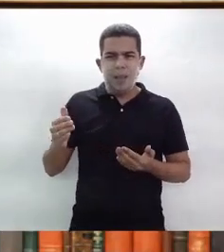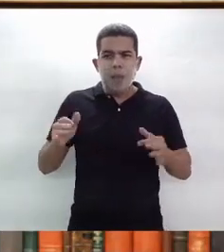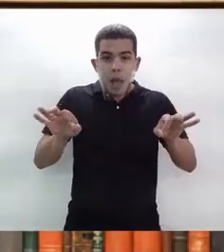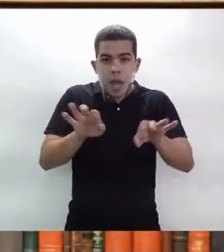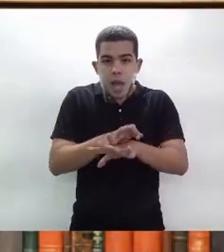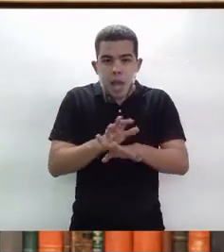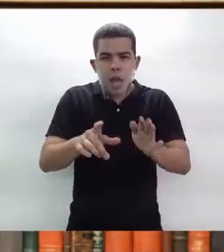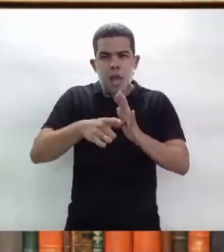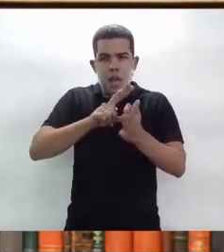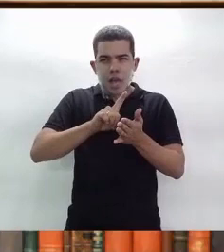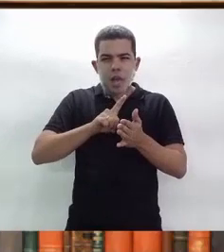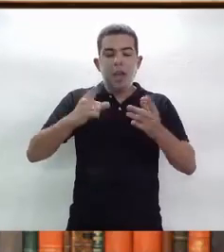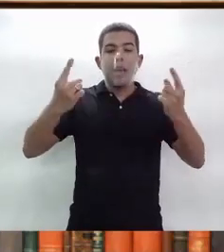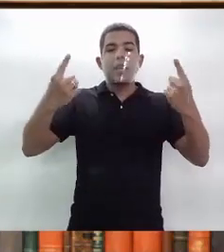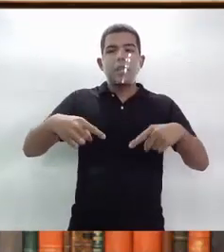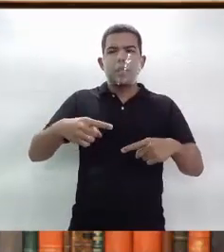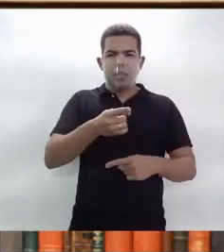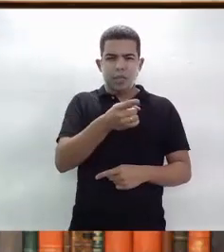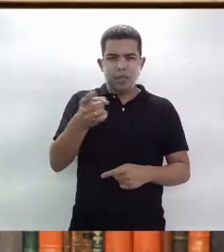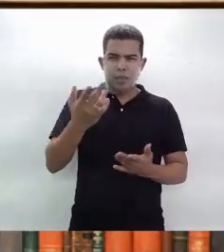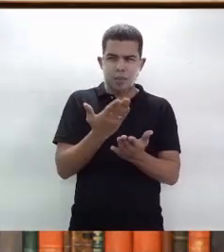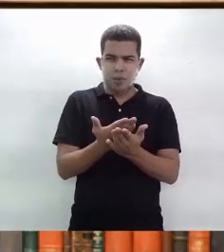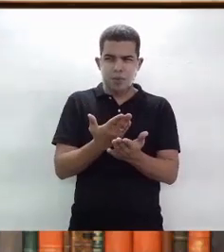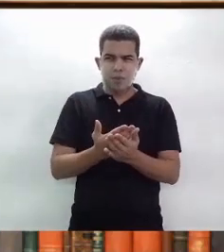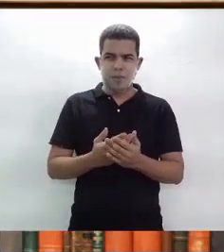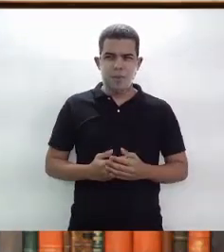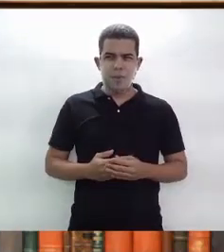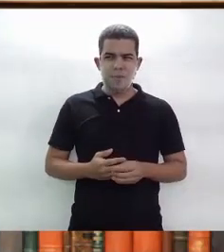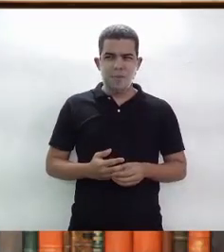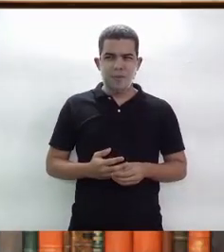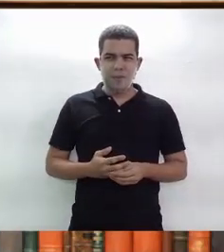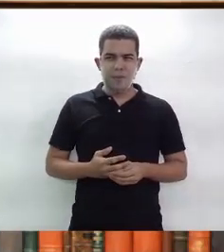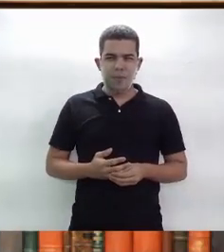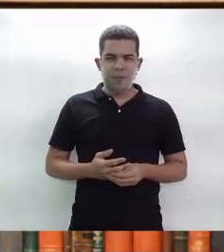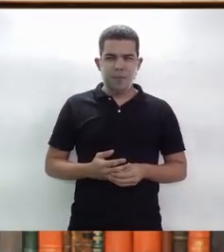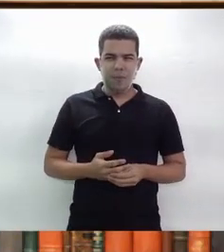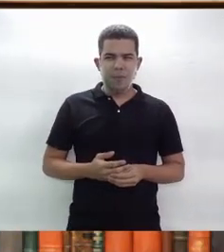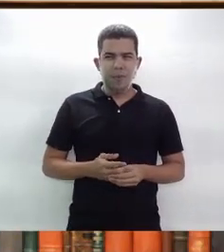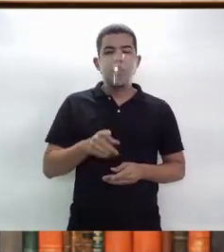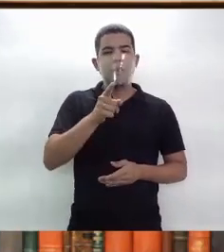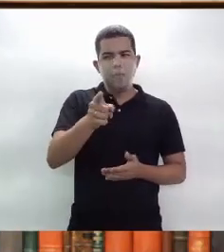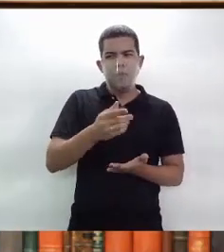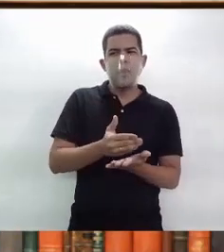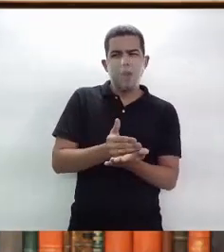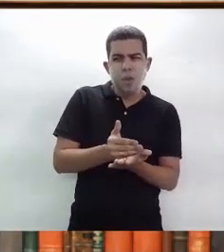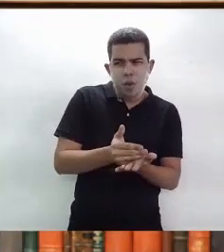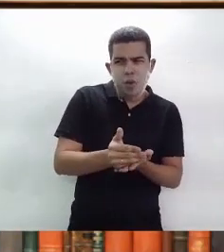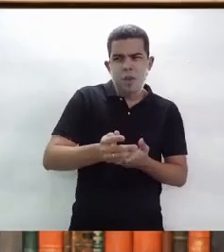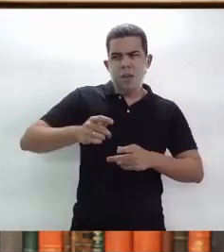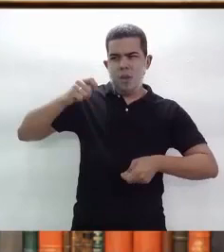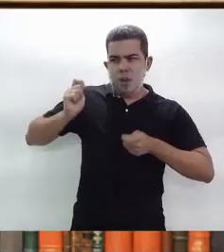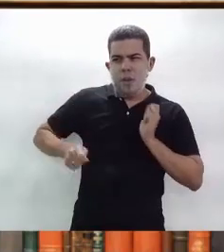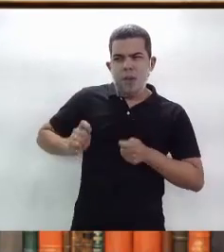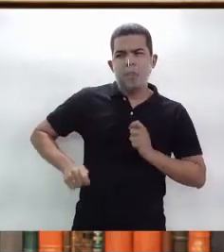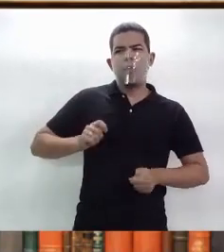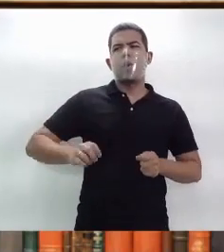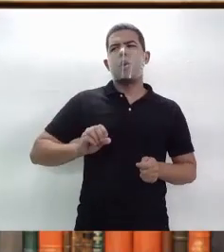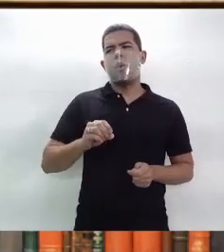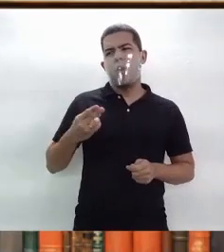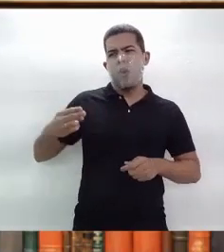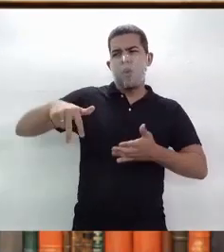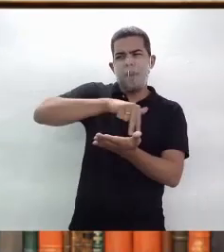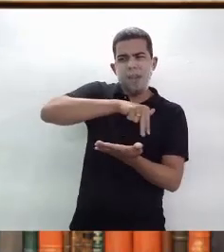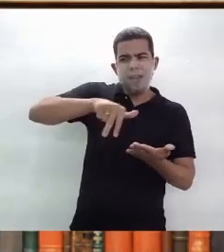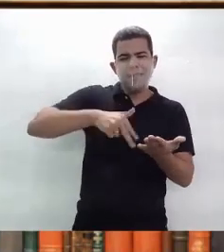mais nada, um desafio para os estudantes. Aí eu desafio os estudantes de vivenciar, tocar o maracatu, ou